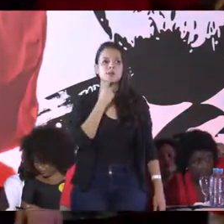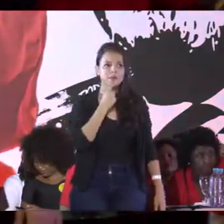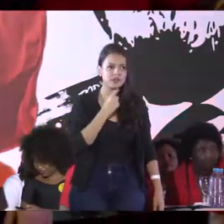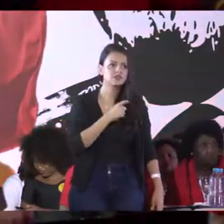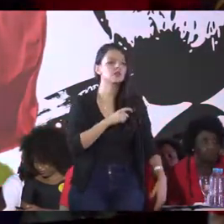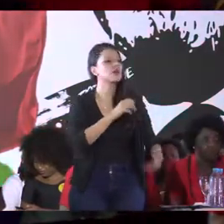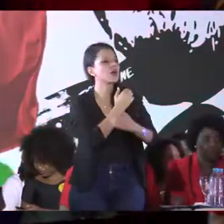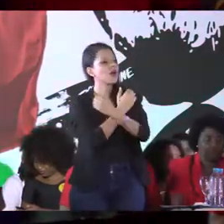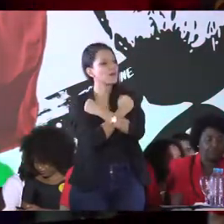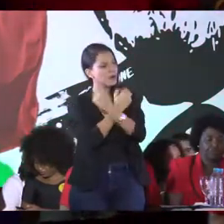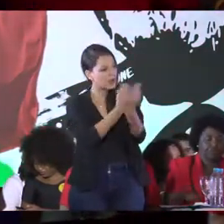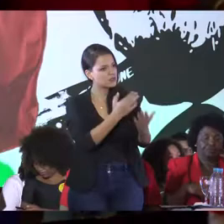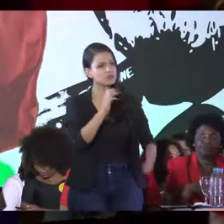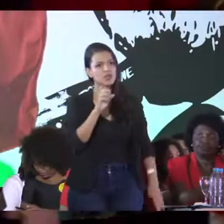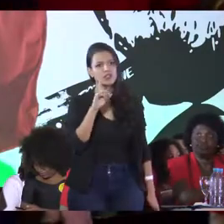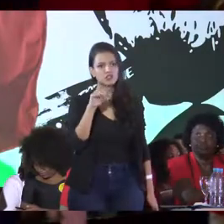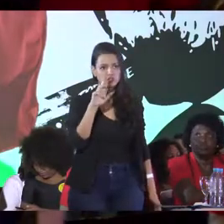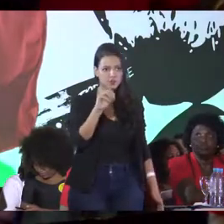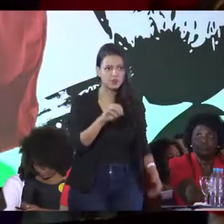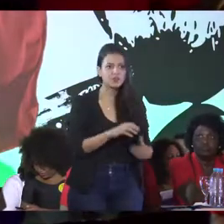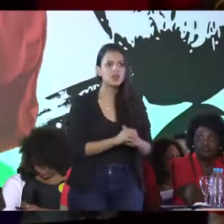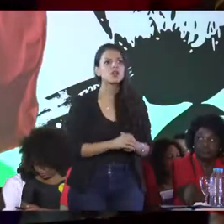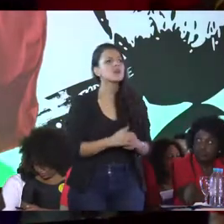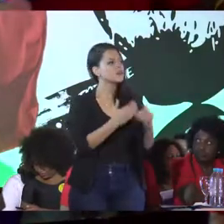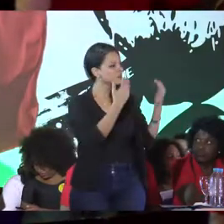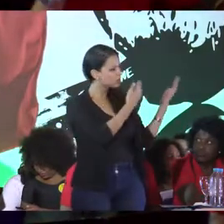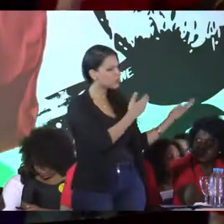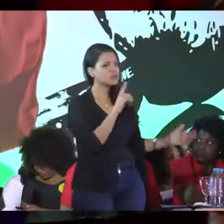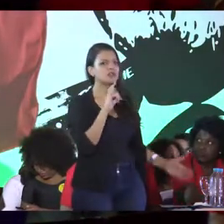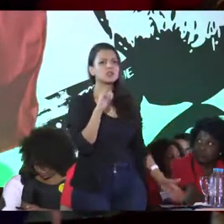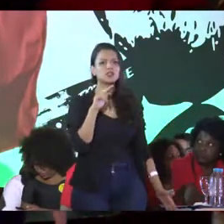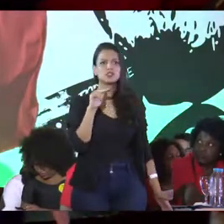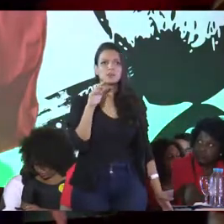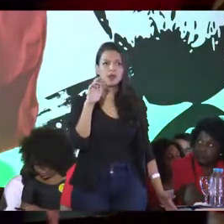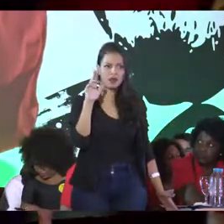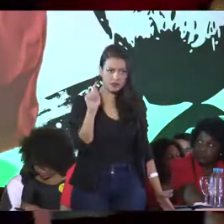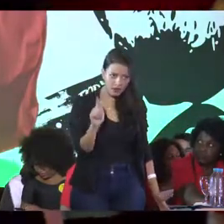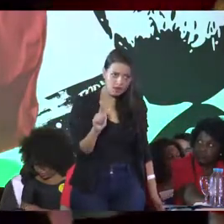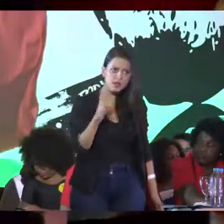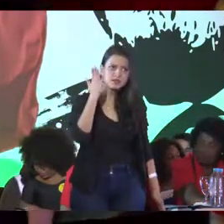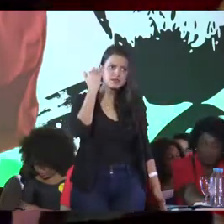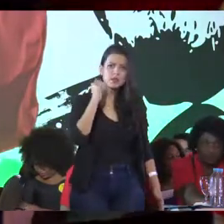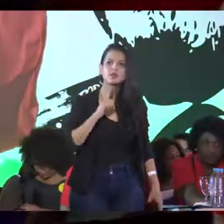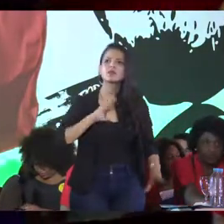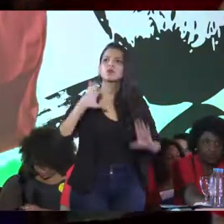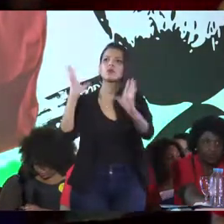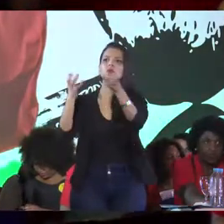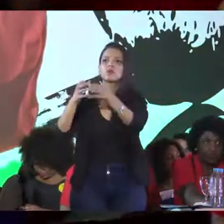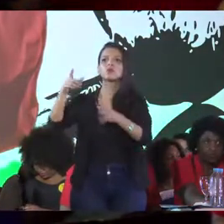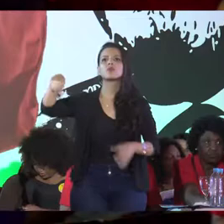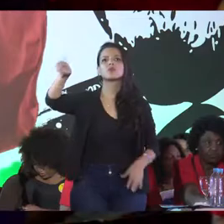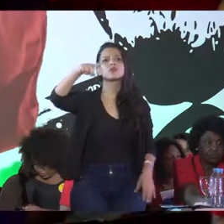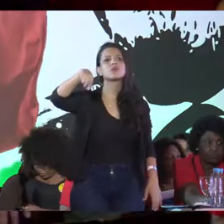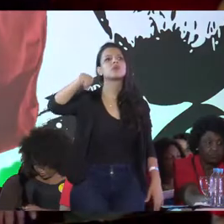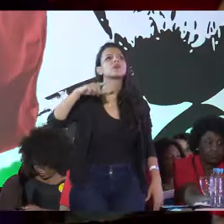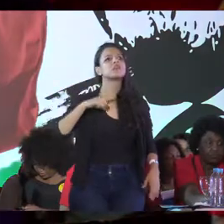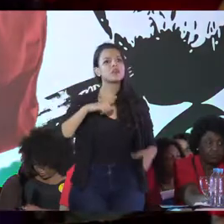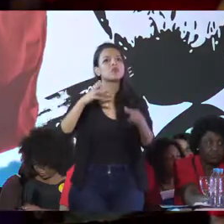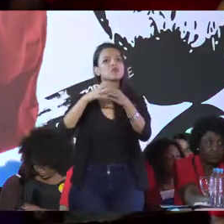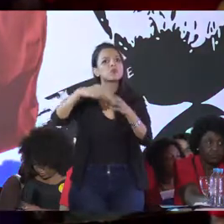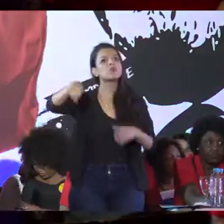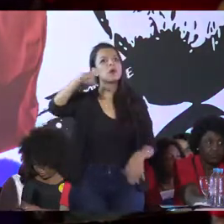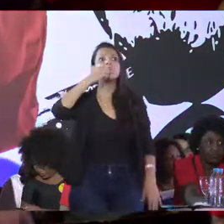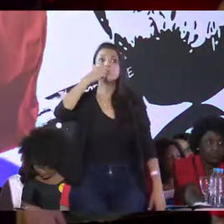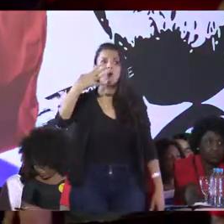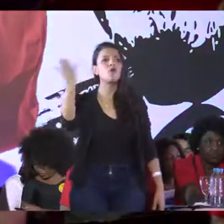companheiro Edinho. E o Lindbergh sabe muito bem que tem um grupo aqui, tem uma turma aqui que tem, é muito bom que